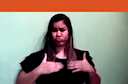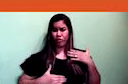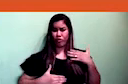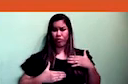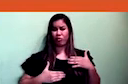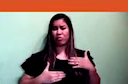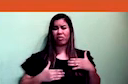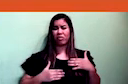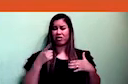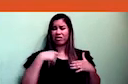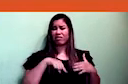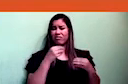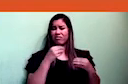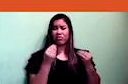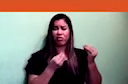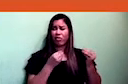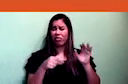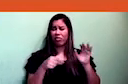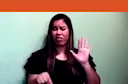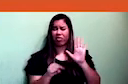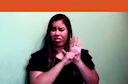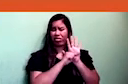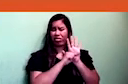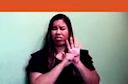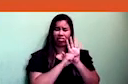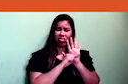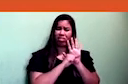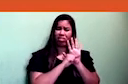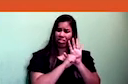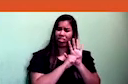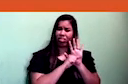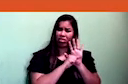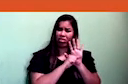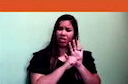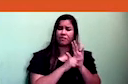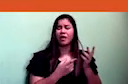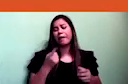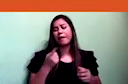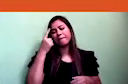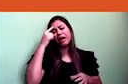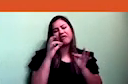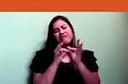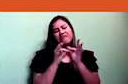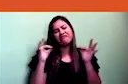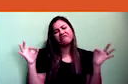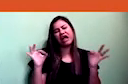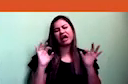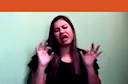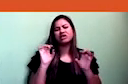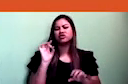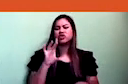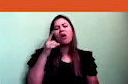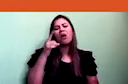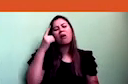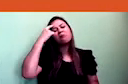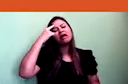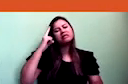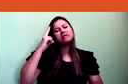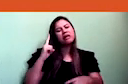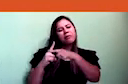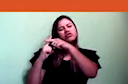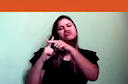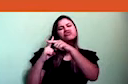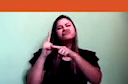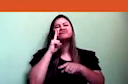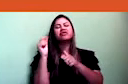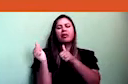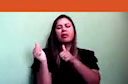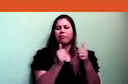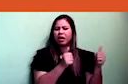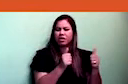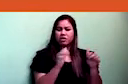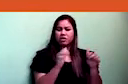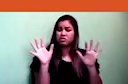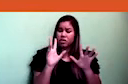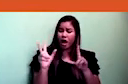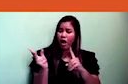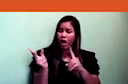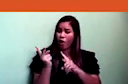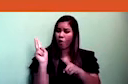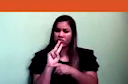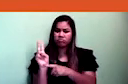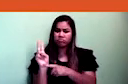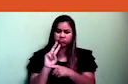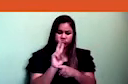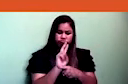só aquela célebre, né, frase de pensar positivo para vencer o dia. É ter uma vigilância